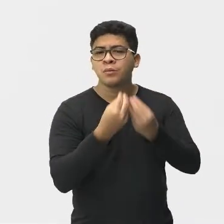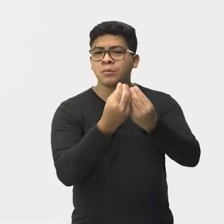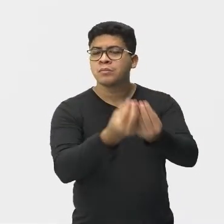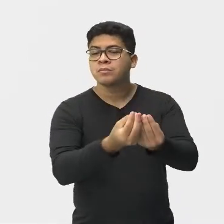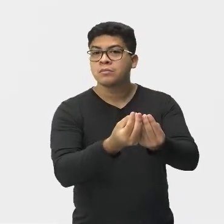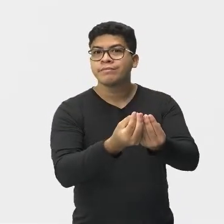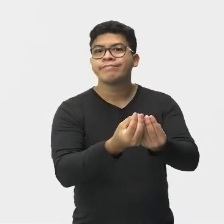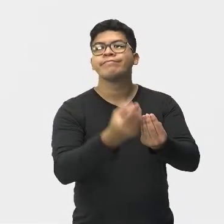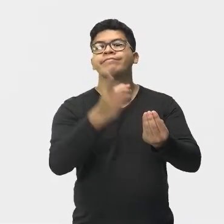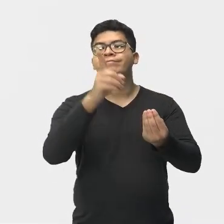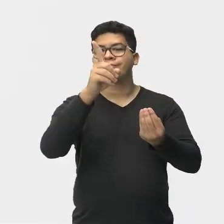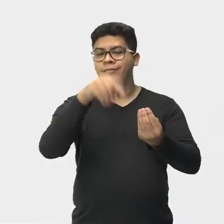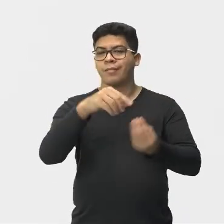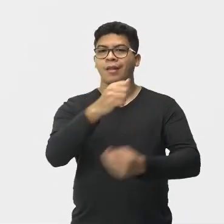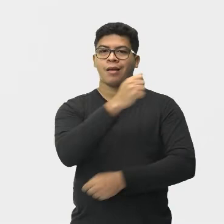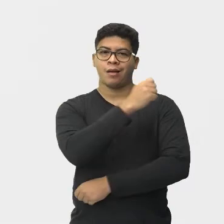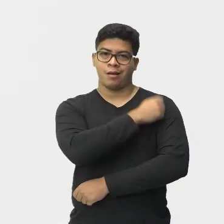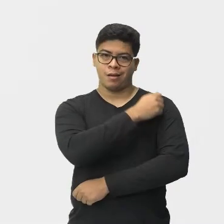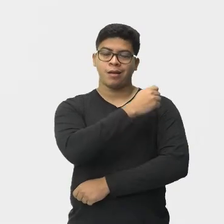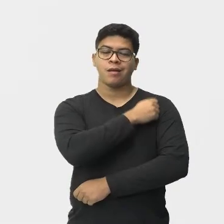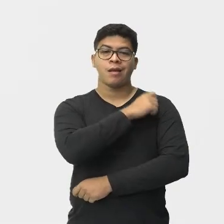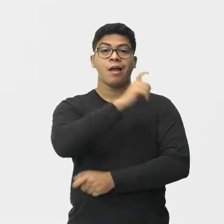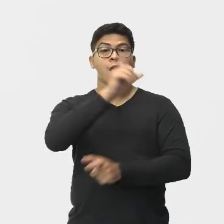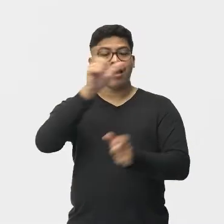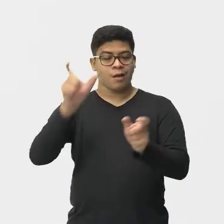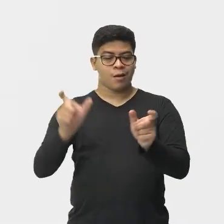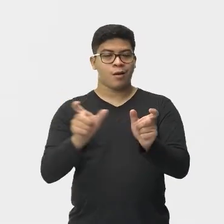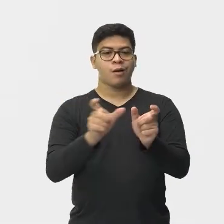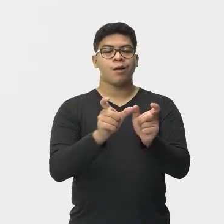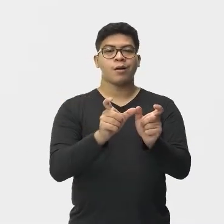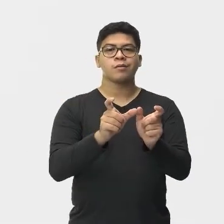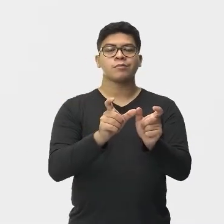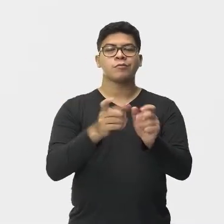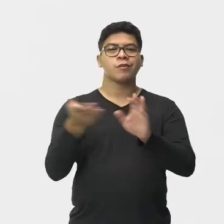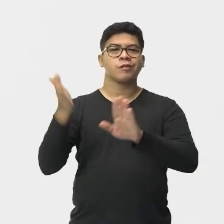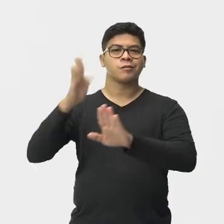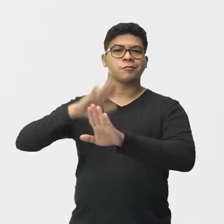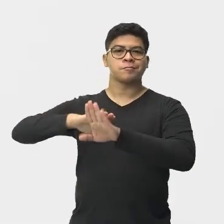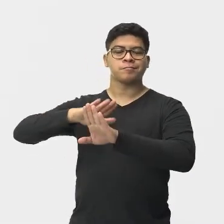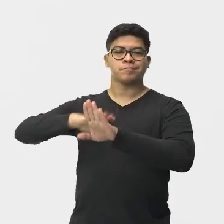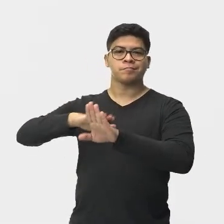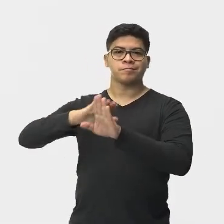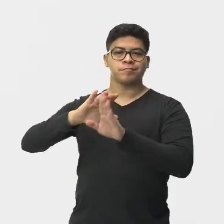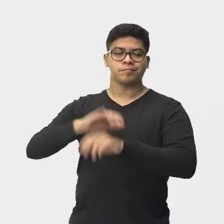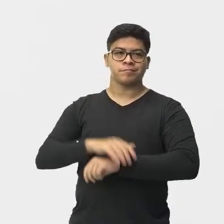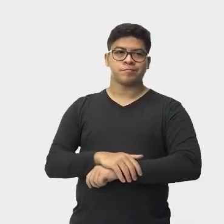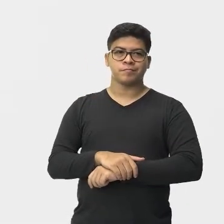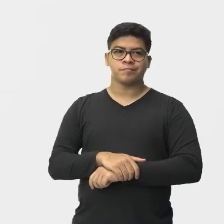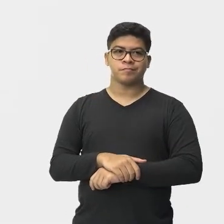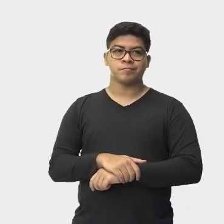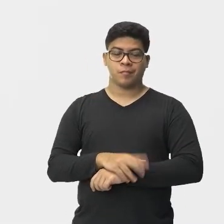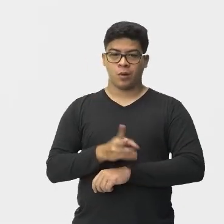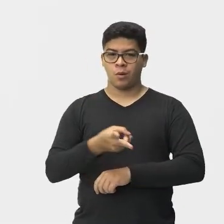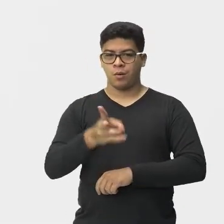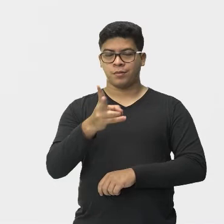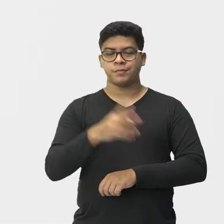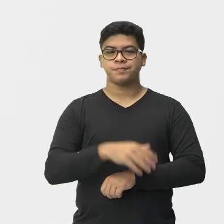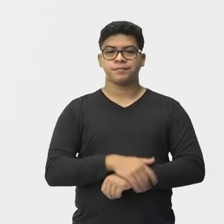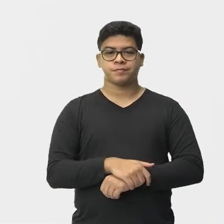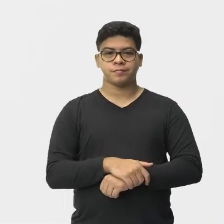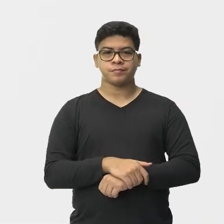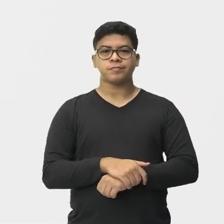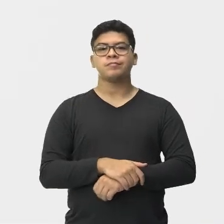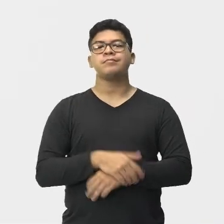los alumnos. Esse é o nosso complemento indireto. Na sequência, nós temos aqui o